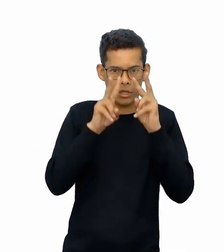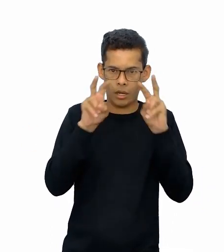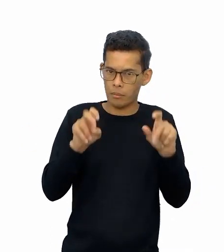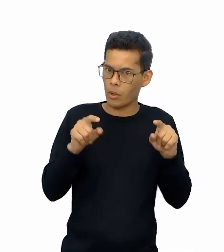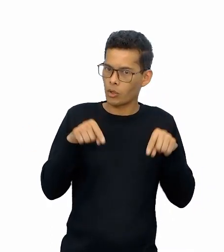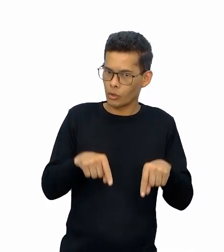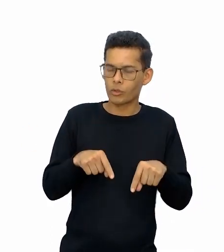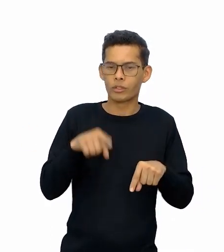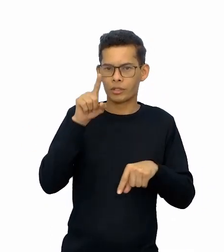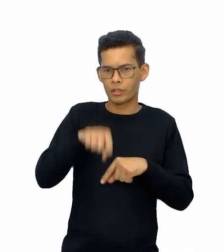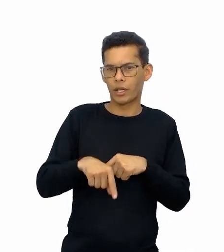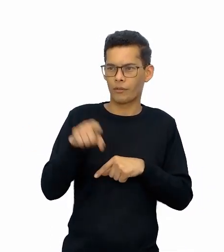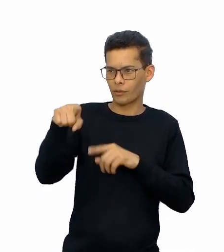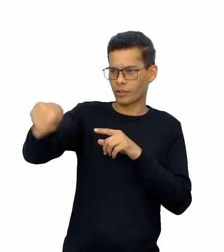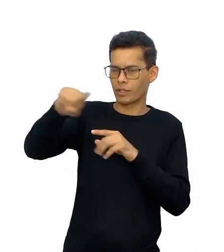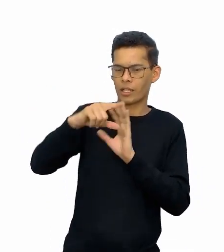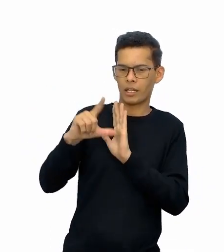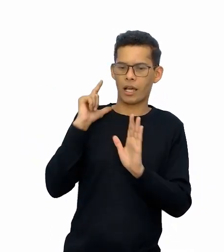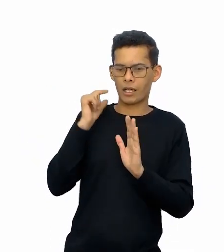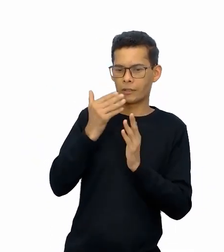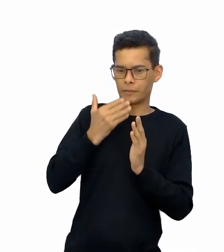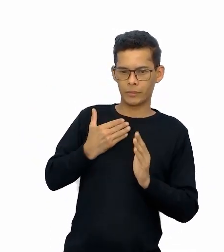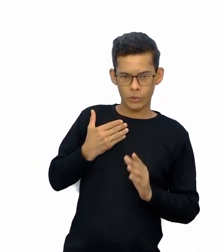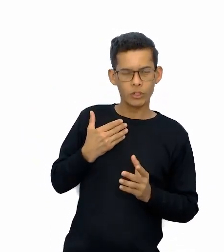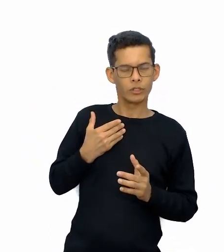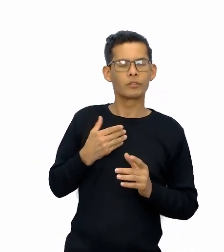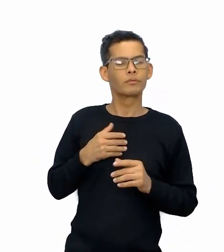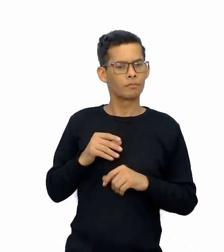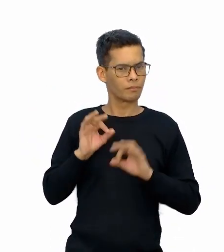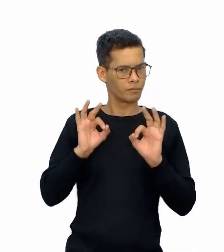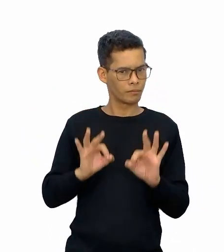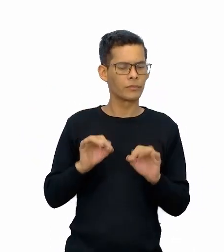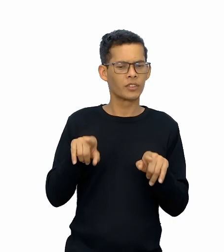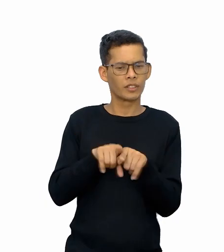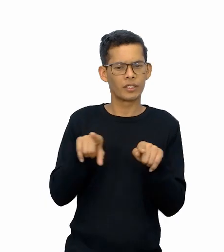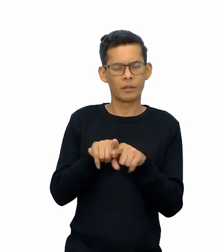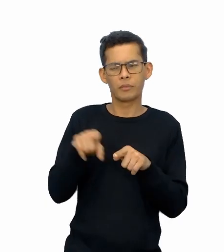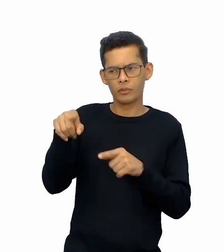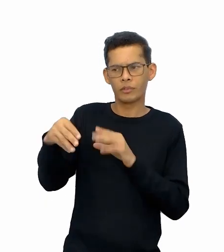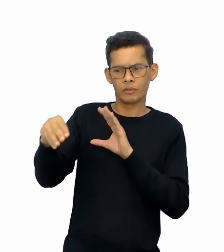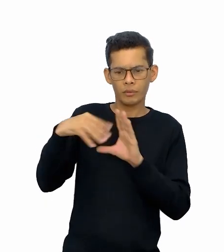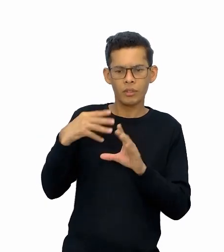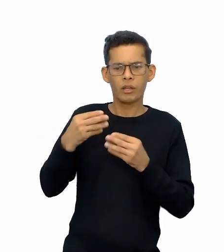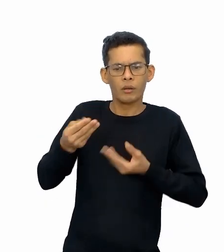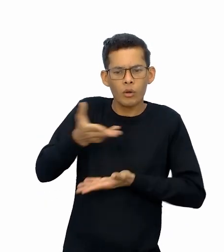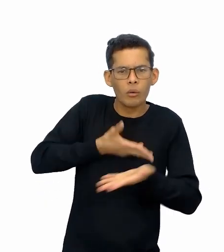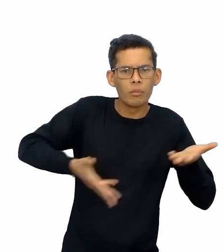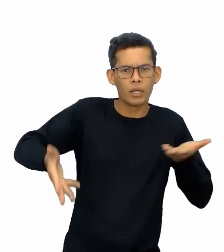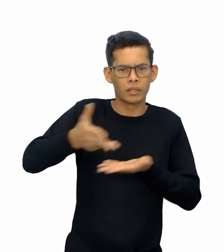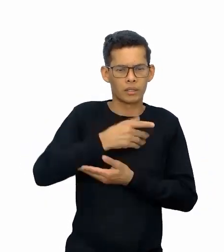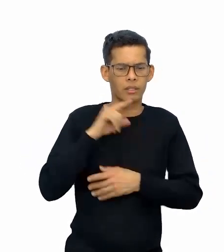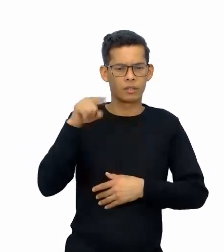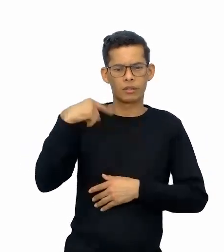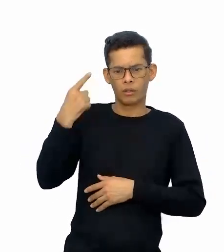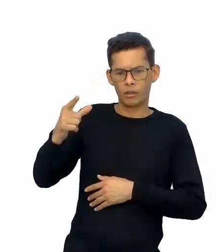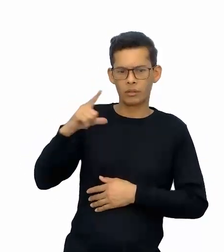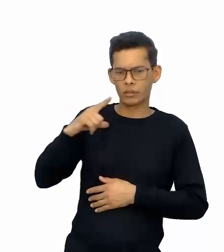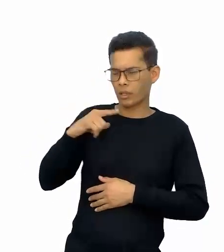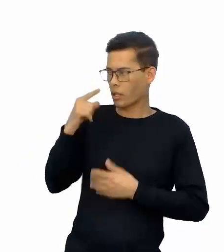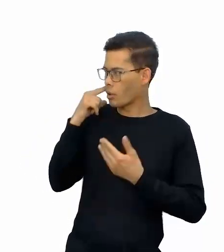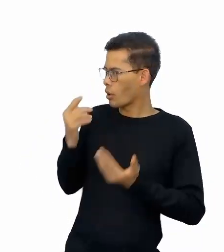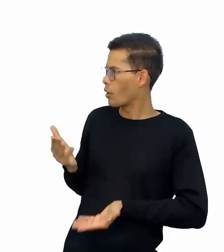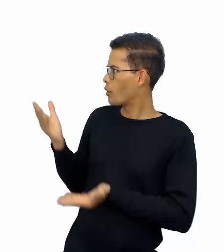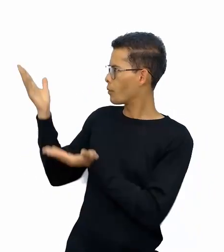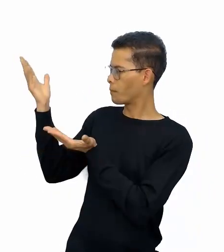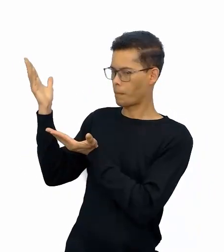foi baseada no que vocês trouxeram para nós, e compartilhem. No próximo slide vão ter os